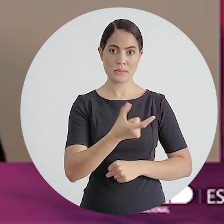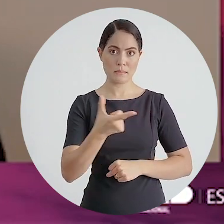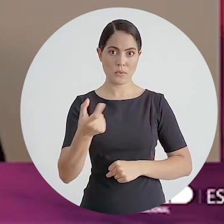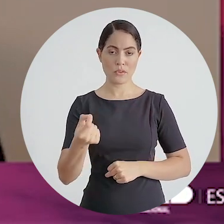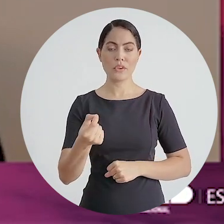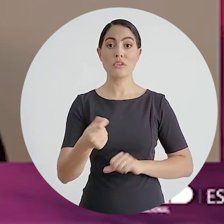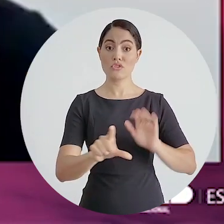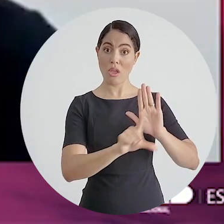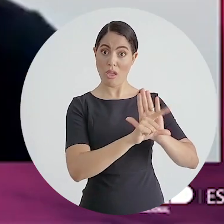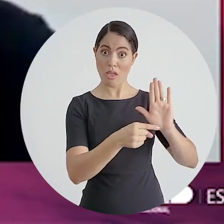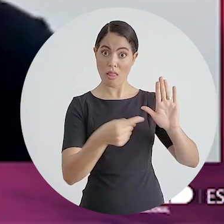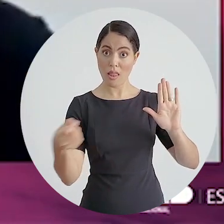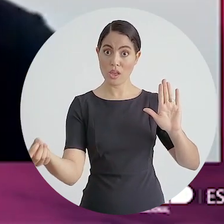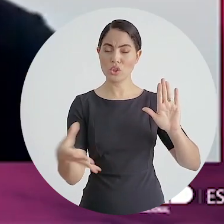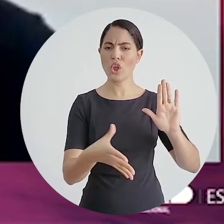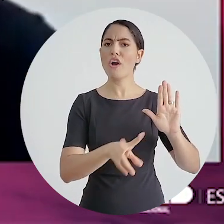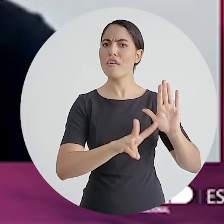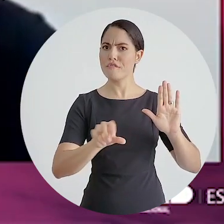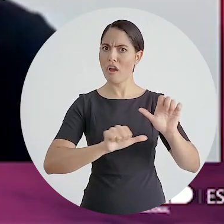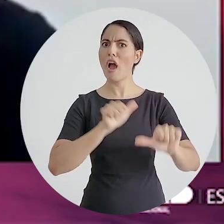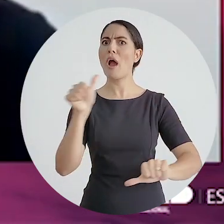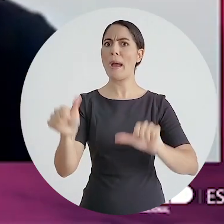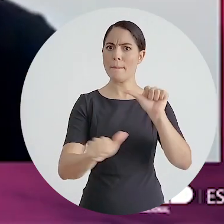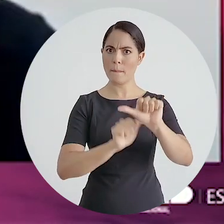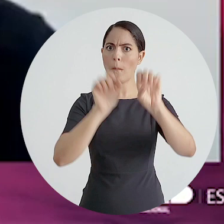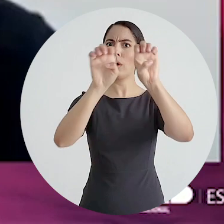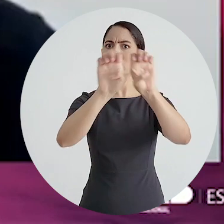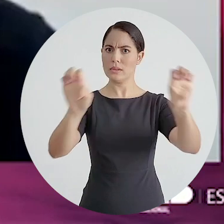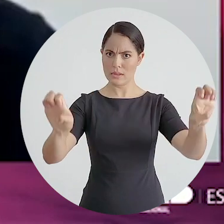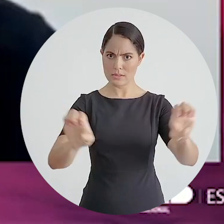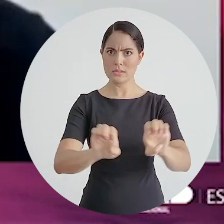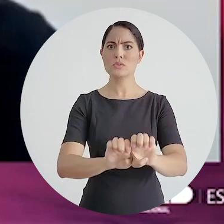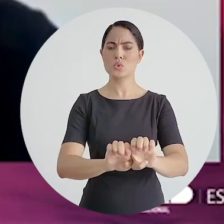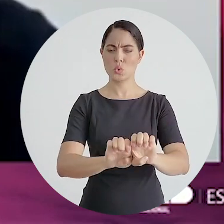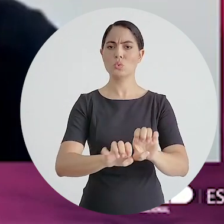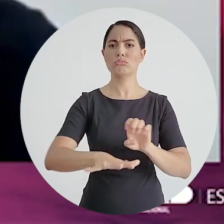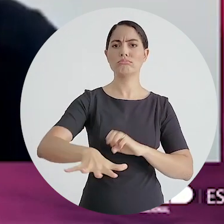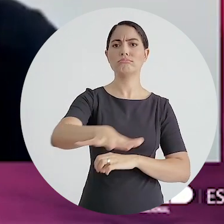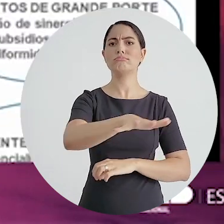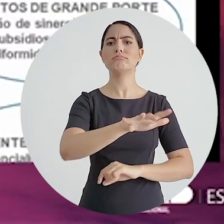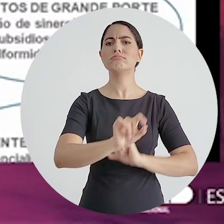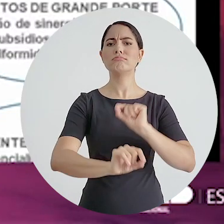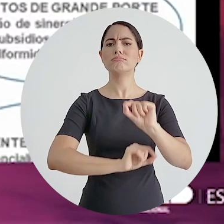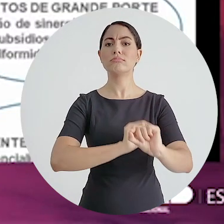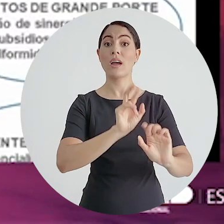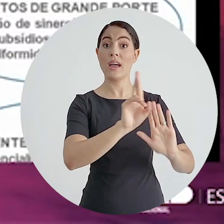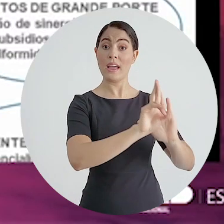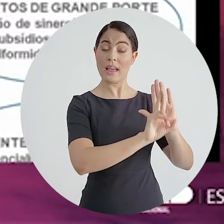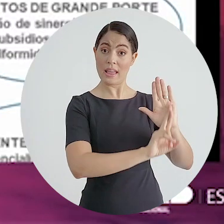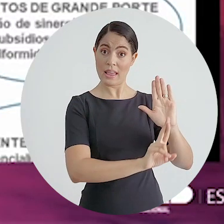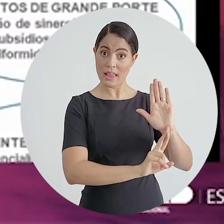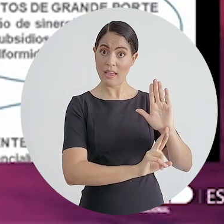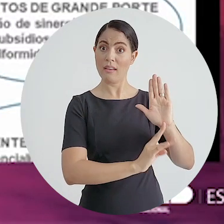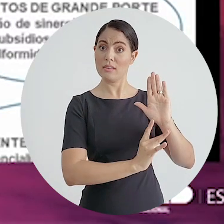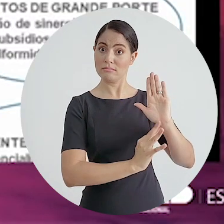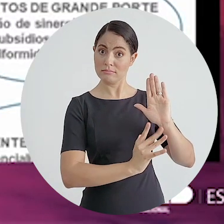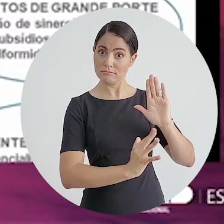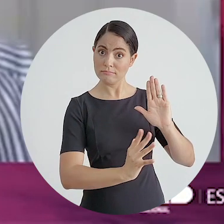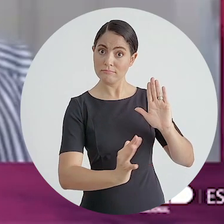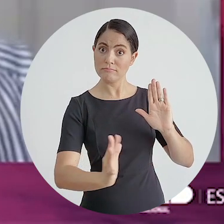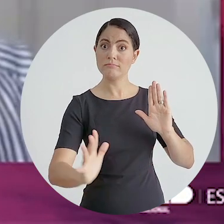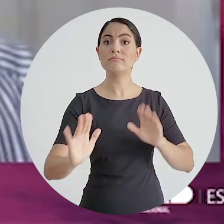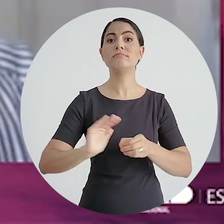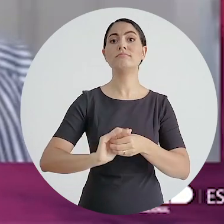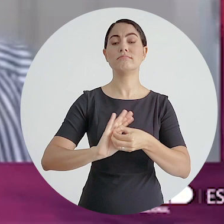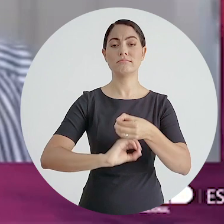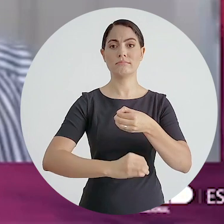de 2020. A nova legislação provocará mudanças estruturais no modo de regulação e de operação